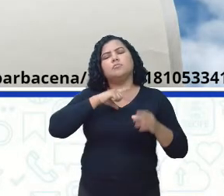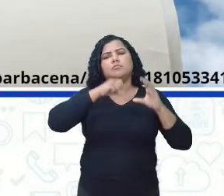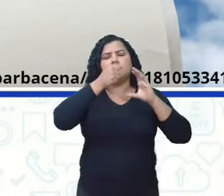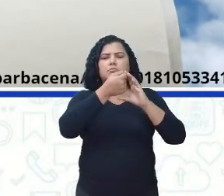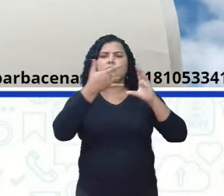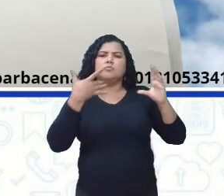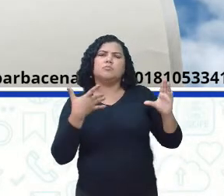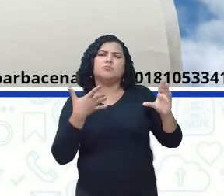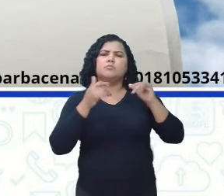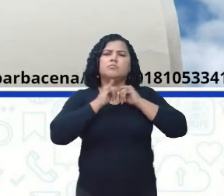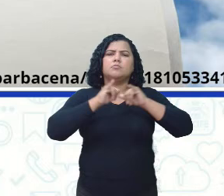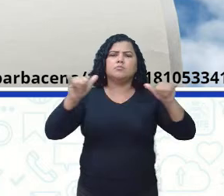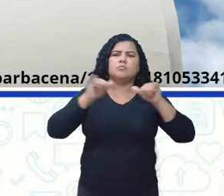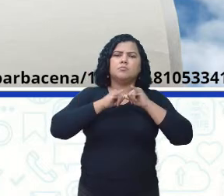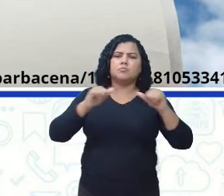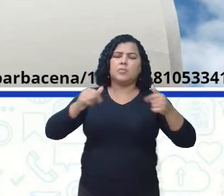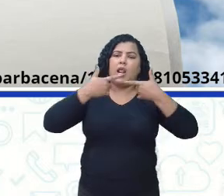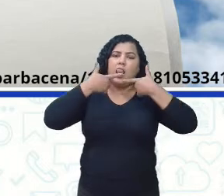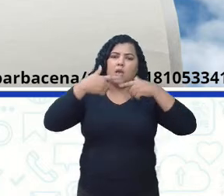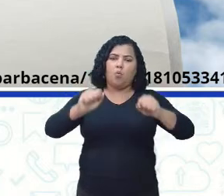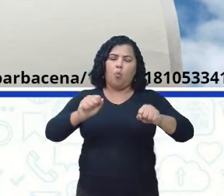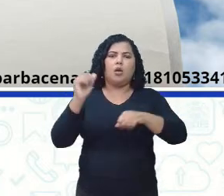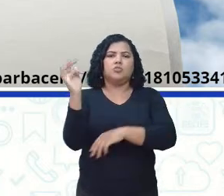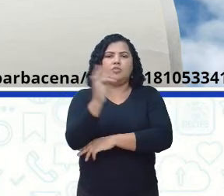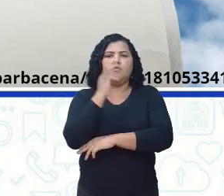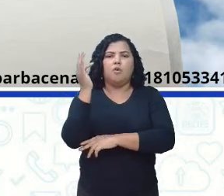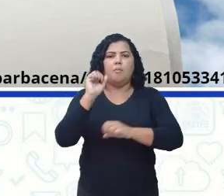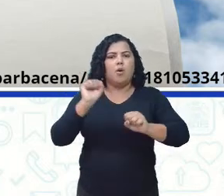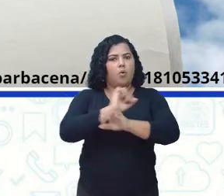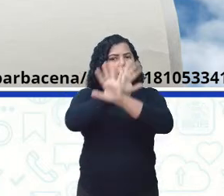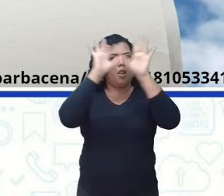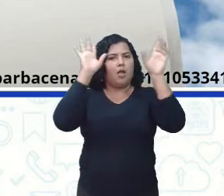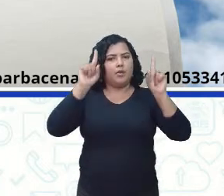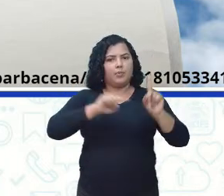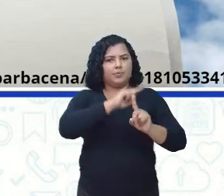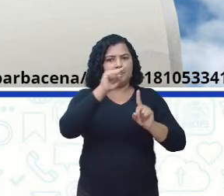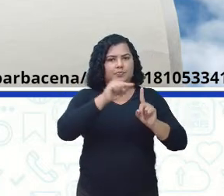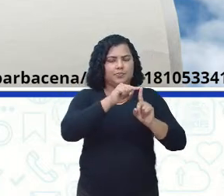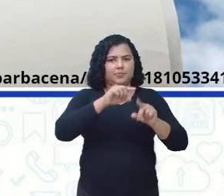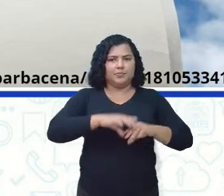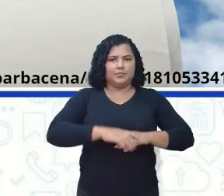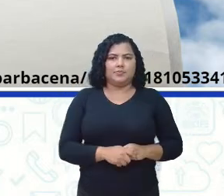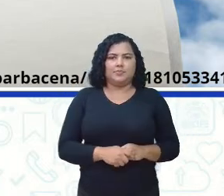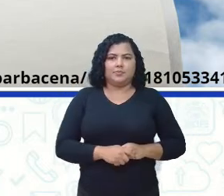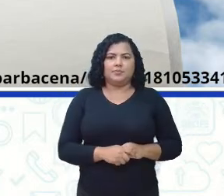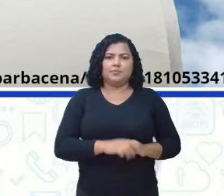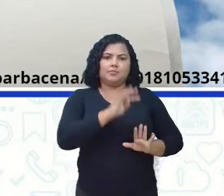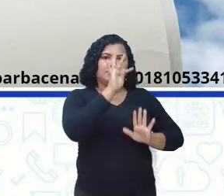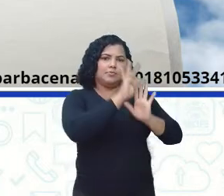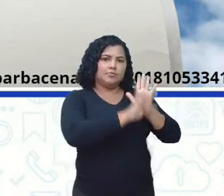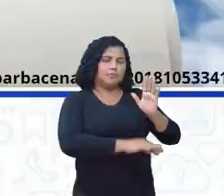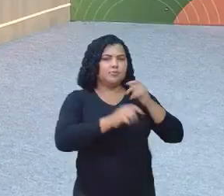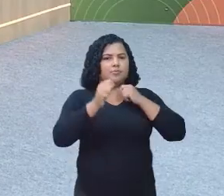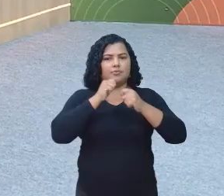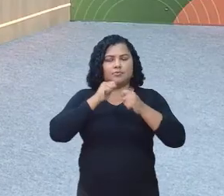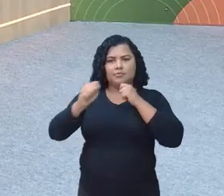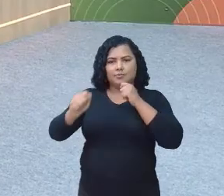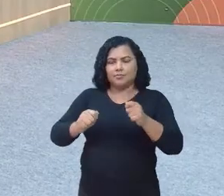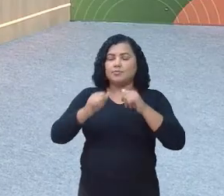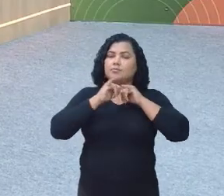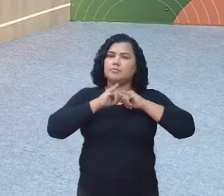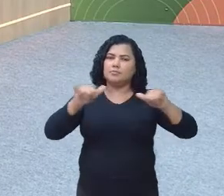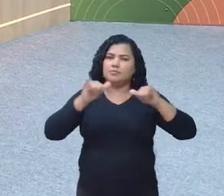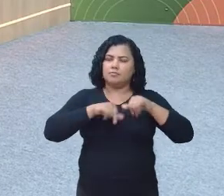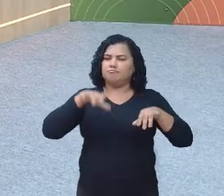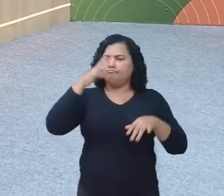notícia, Vivi? A linguagem é formal, clara e objetiva, né? Como o texto jornalístico e a notícia é um texto mais sério, que